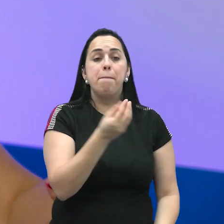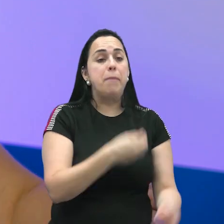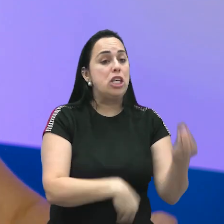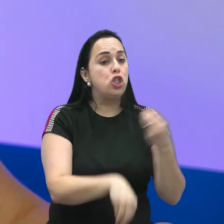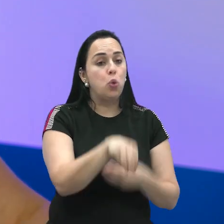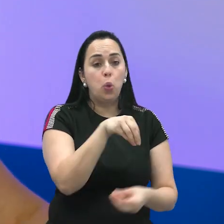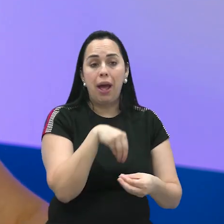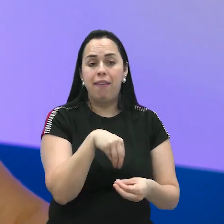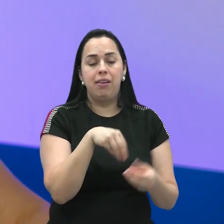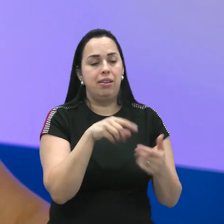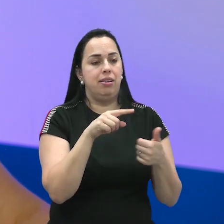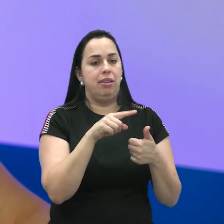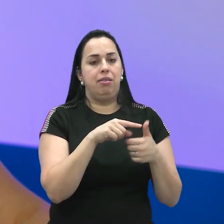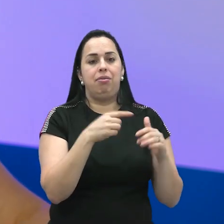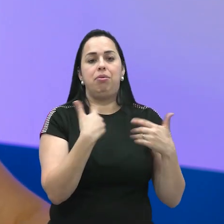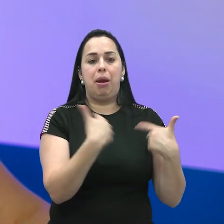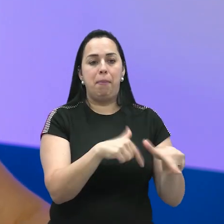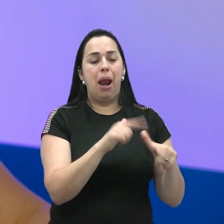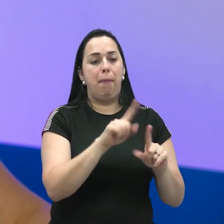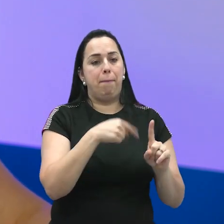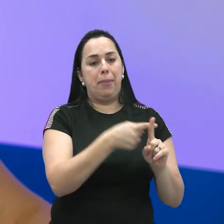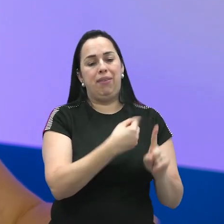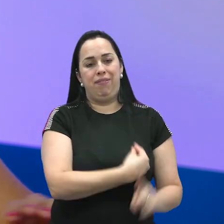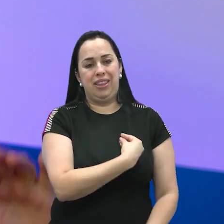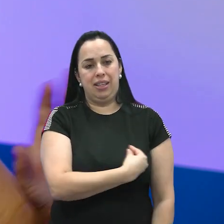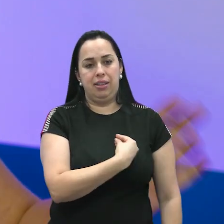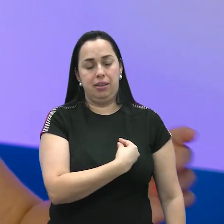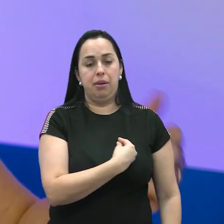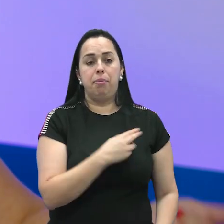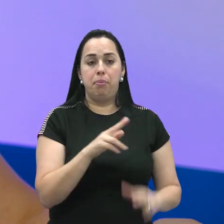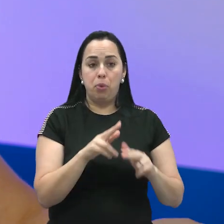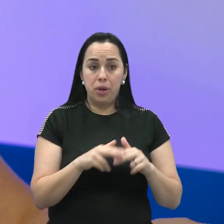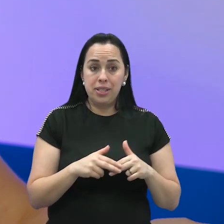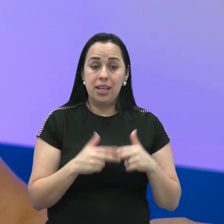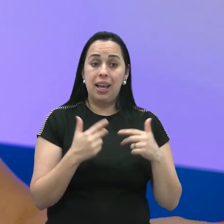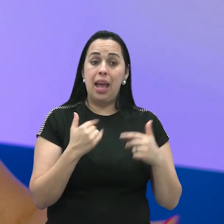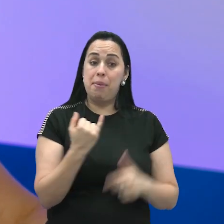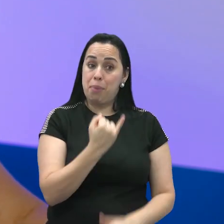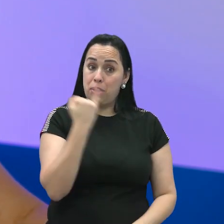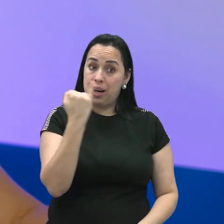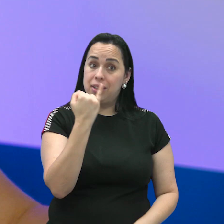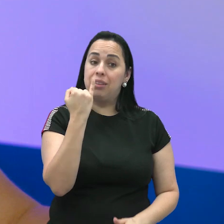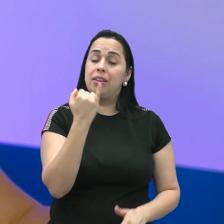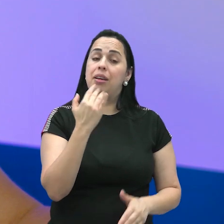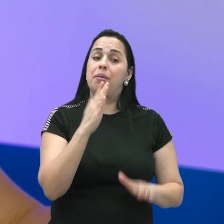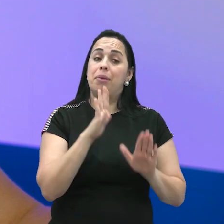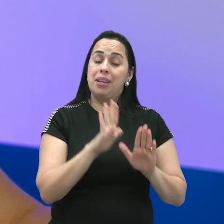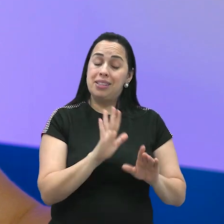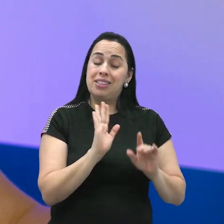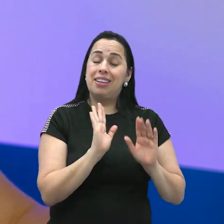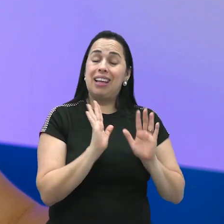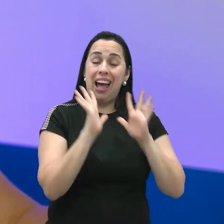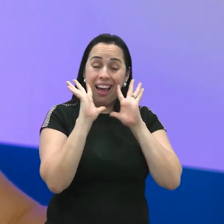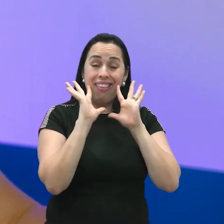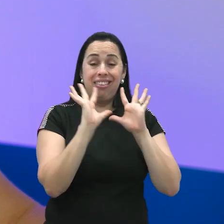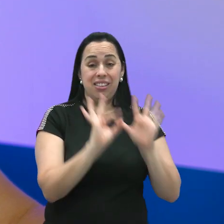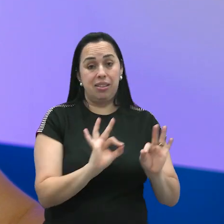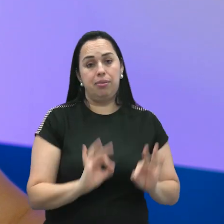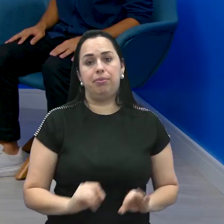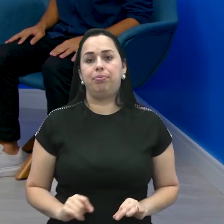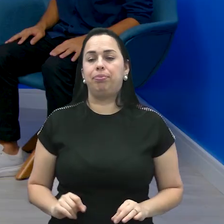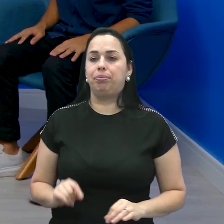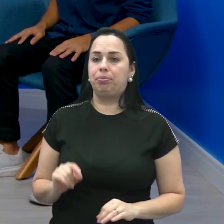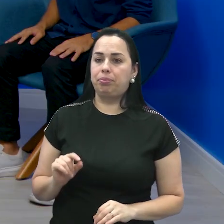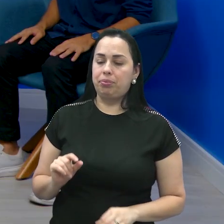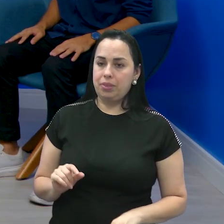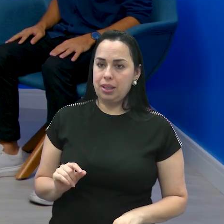isso compromete mais a nossa saúde mental. Então é importante quem trabalha só em casa ter ali um cuidado especial. E